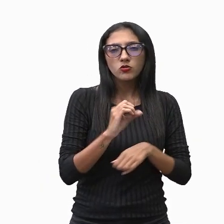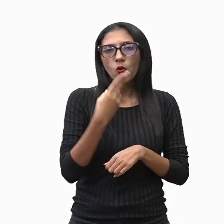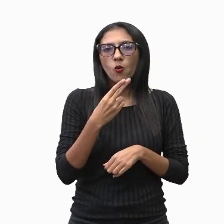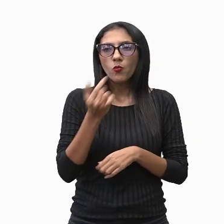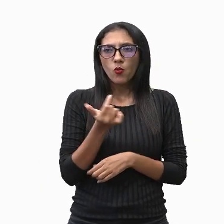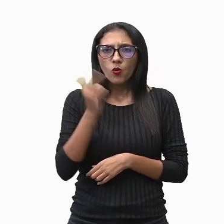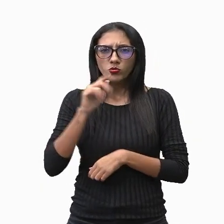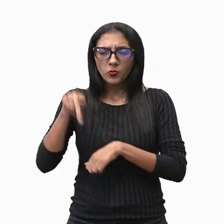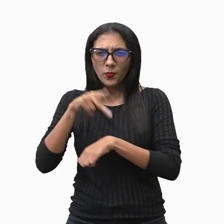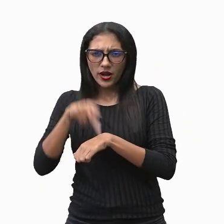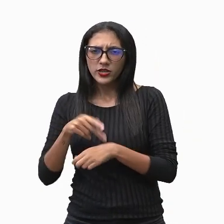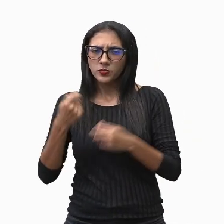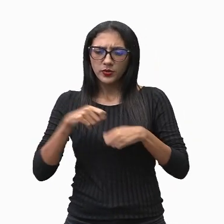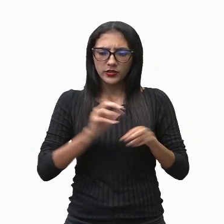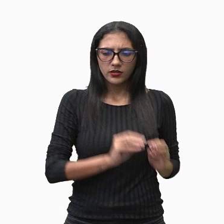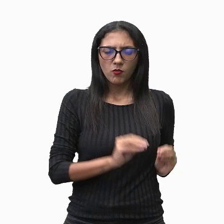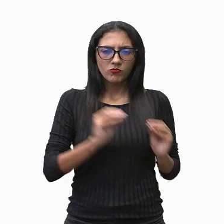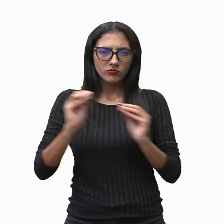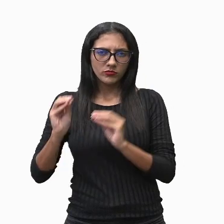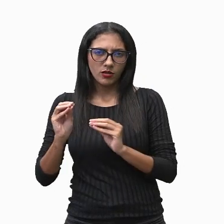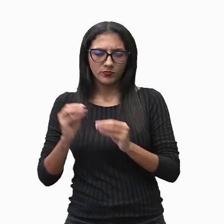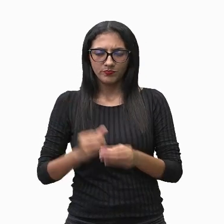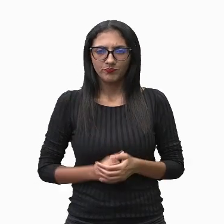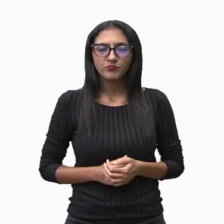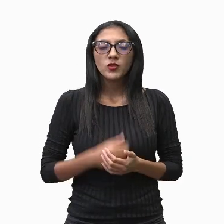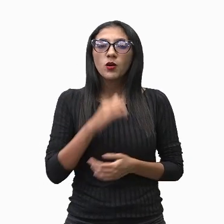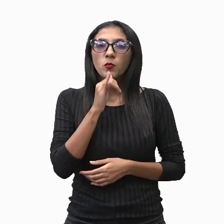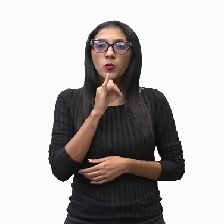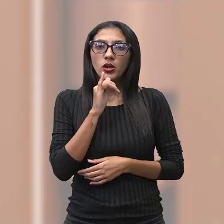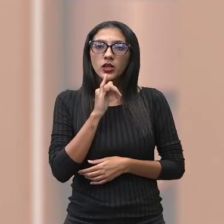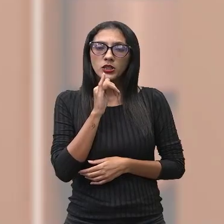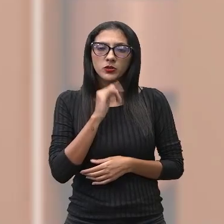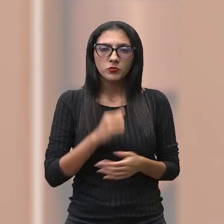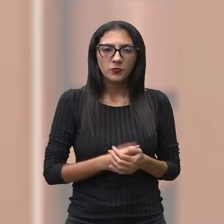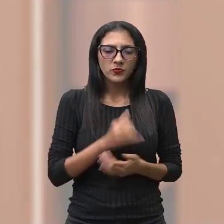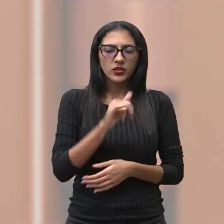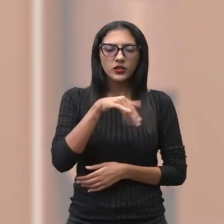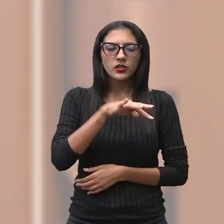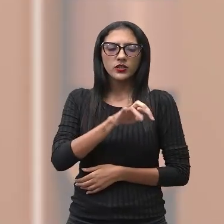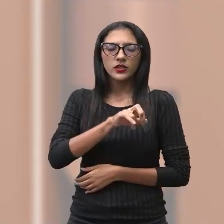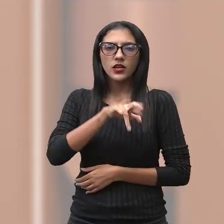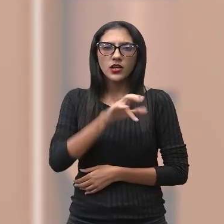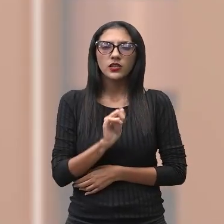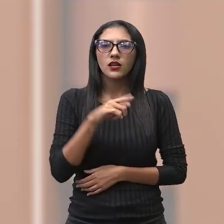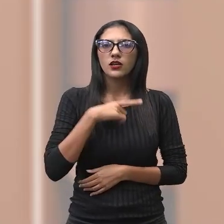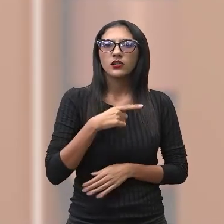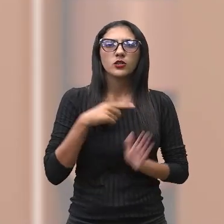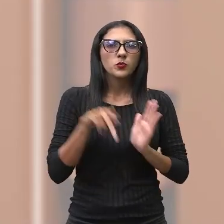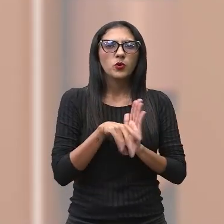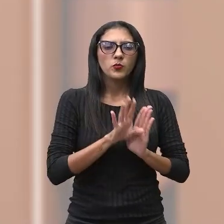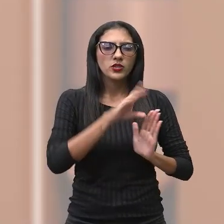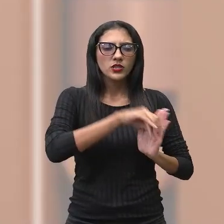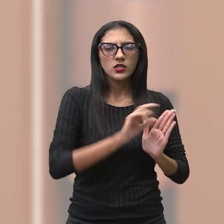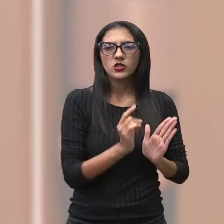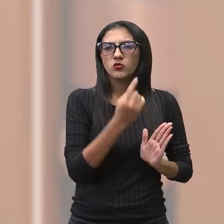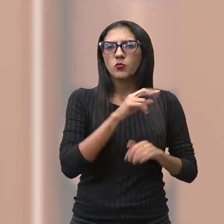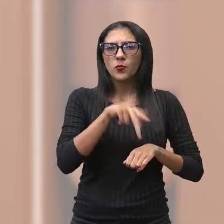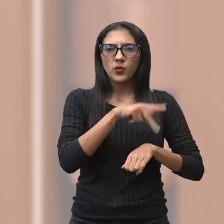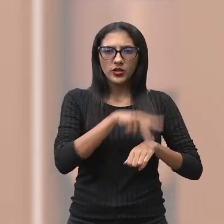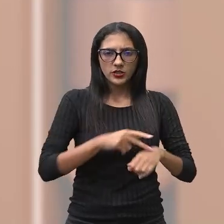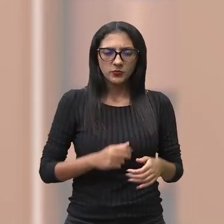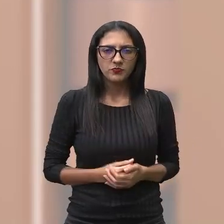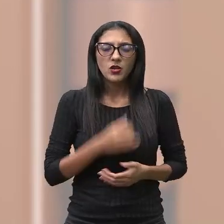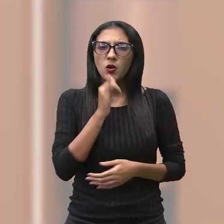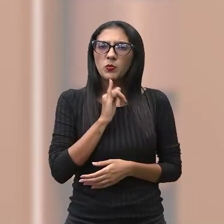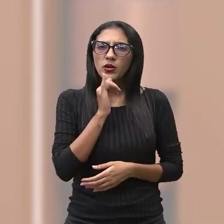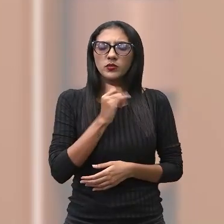lembrar que quando a gente faz migração interna, a gente está dentro do mesmo país. Então, se eu quiser, por exemplo, eu nasci no Rio Grande do Sul